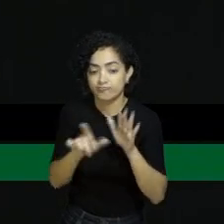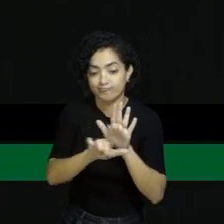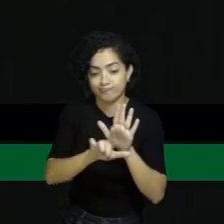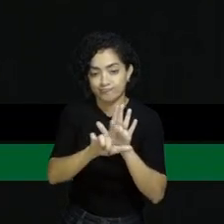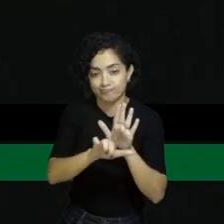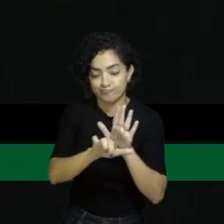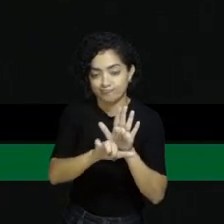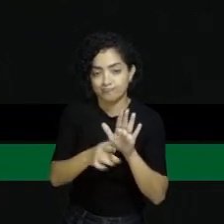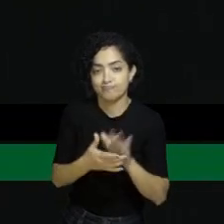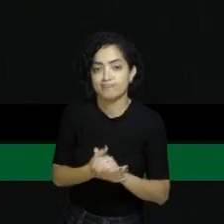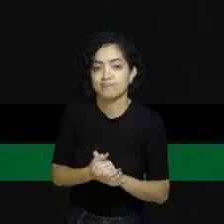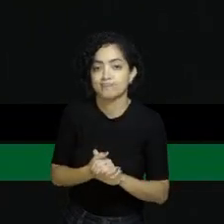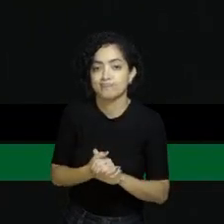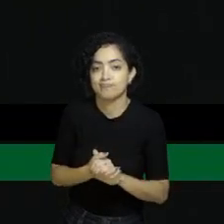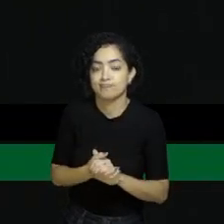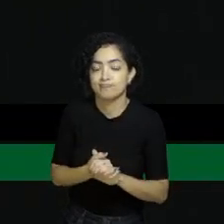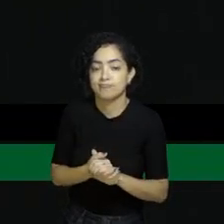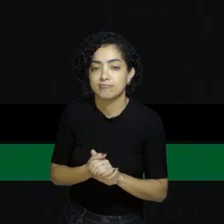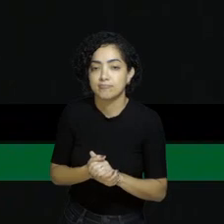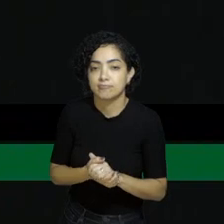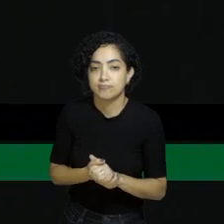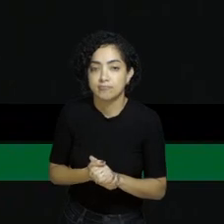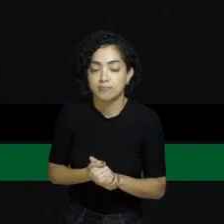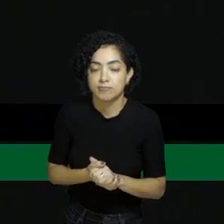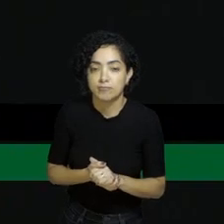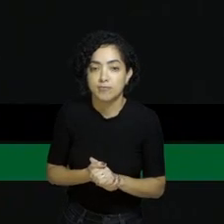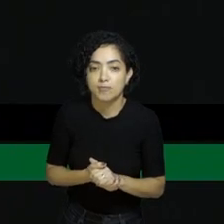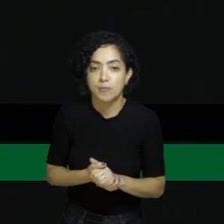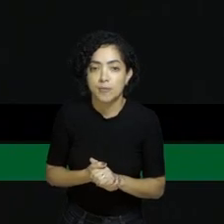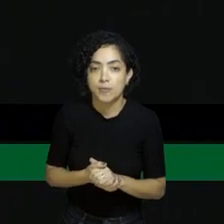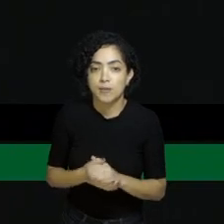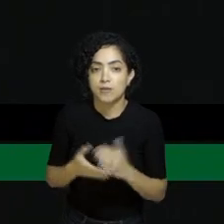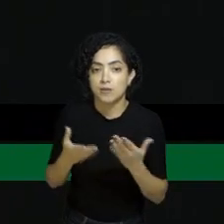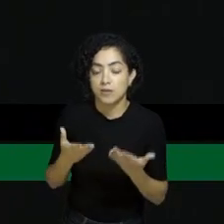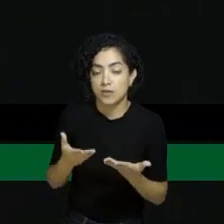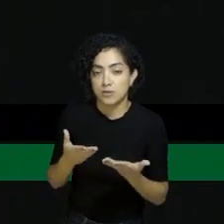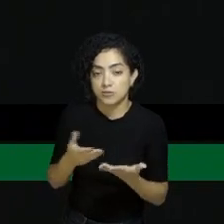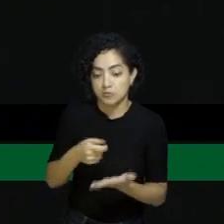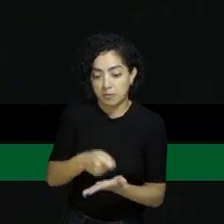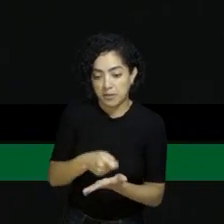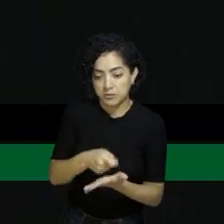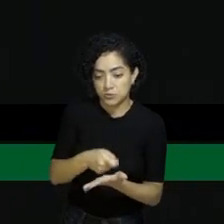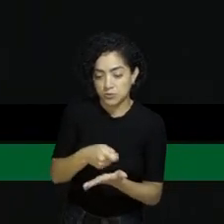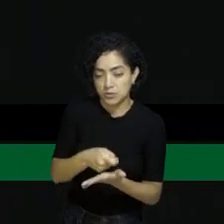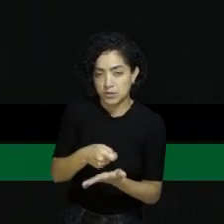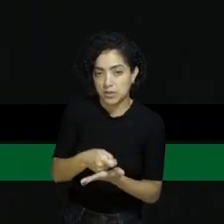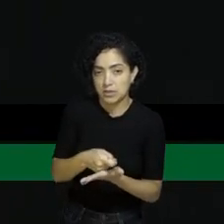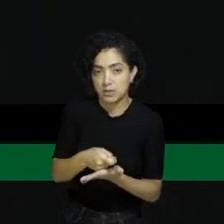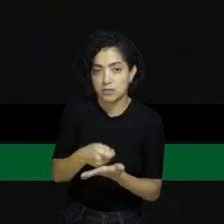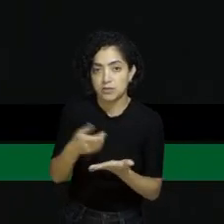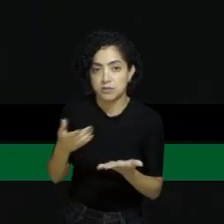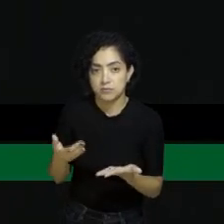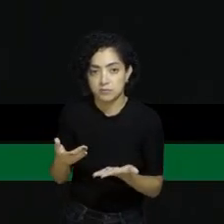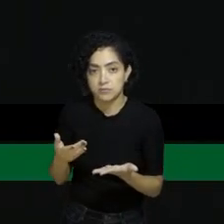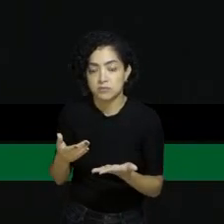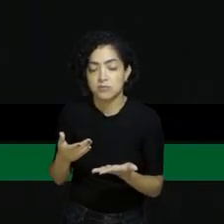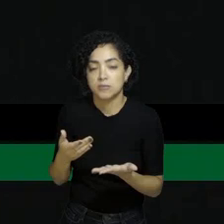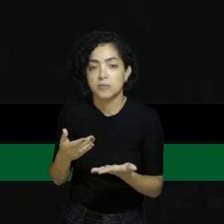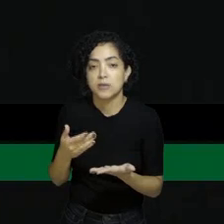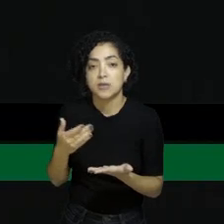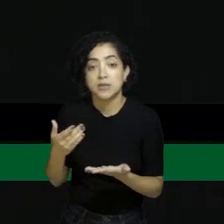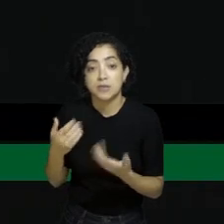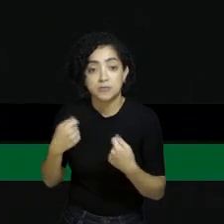Tem que se pressionar Estado? Pelo amor de Deus, onde já se viu isso? Ele tem que saber quais são as suas atribuições